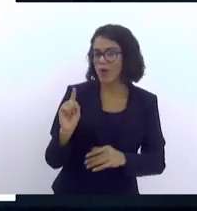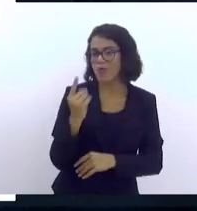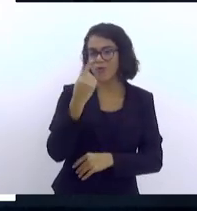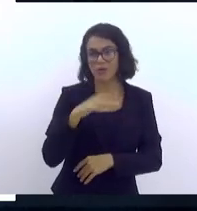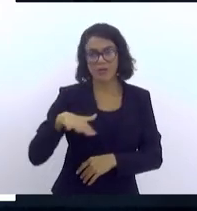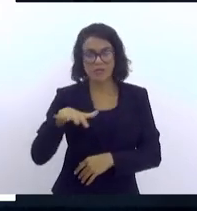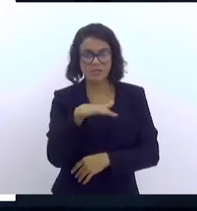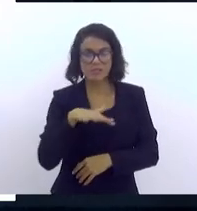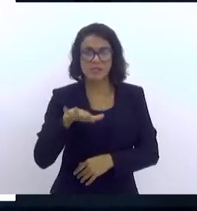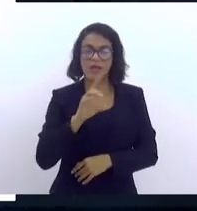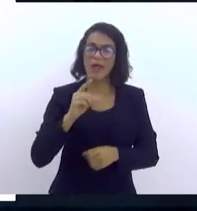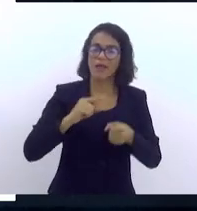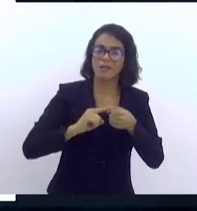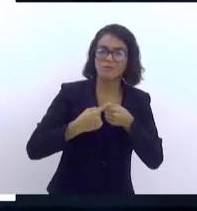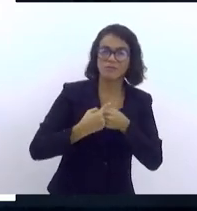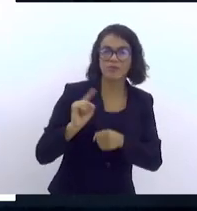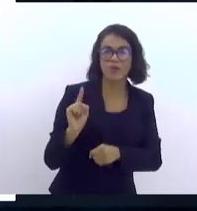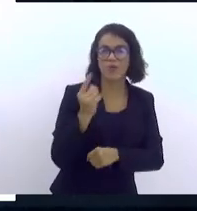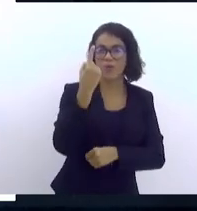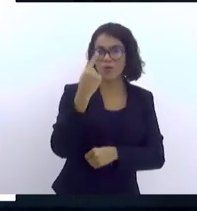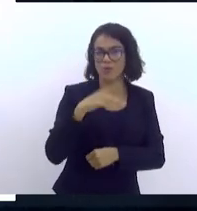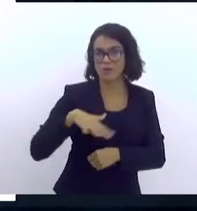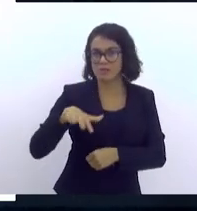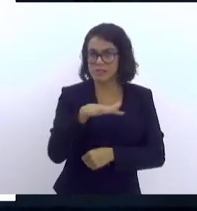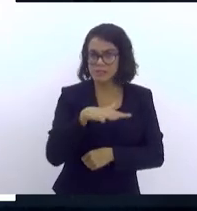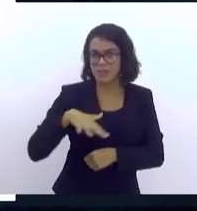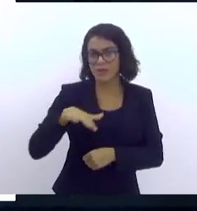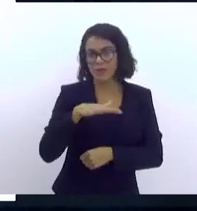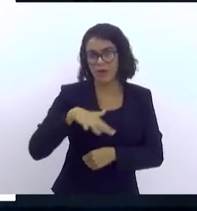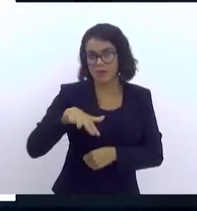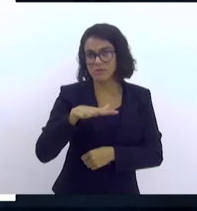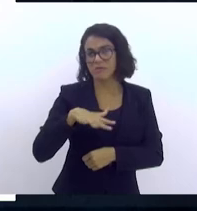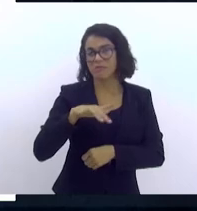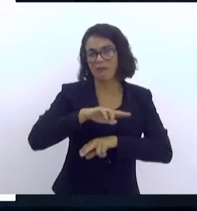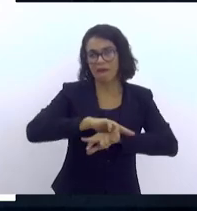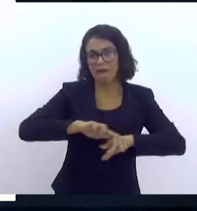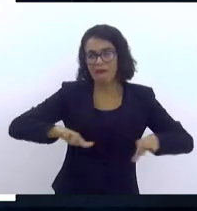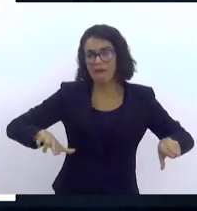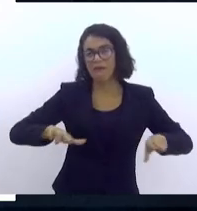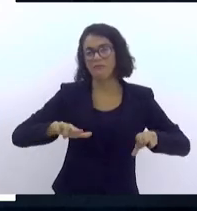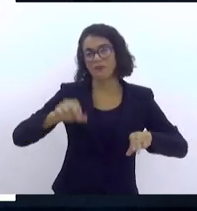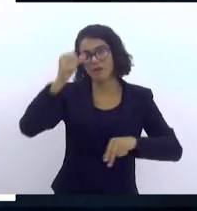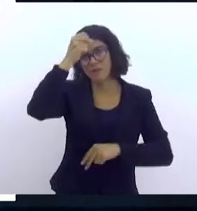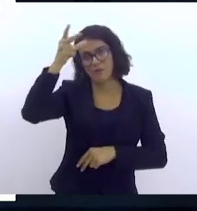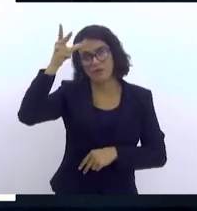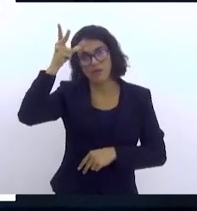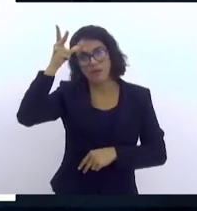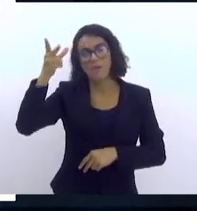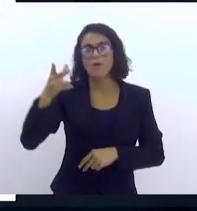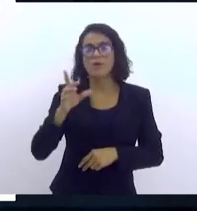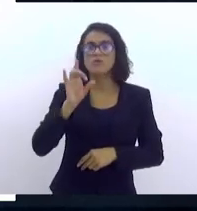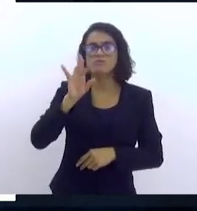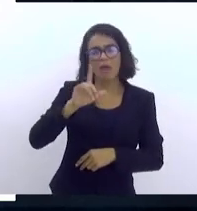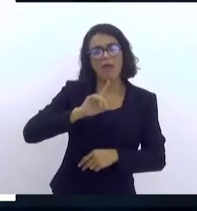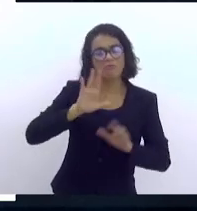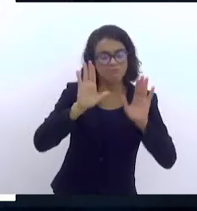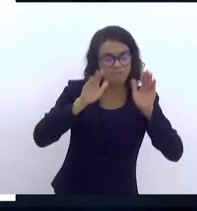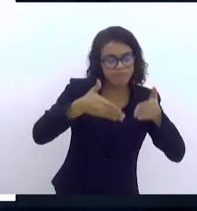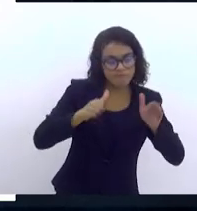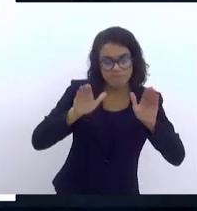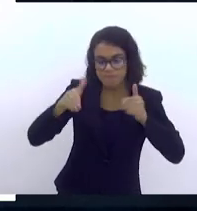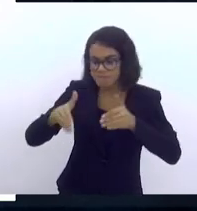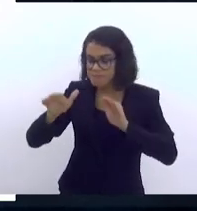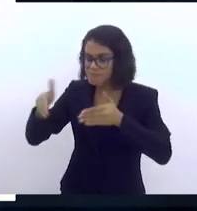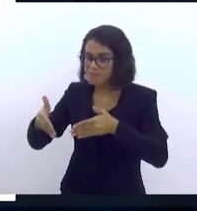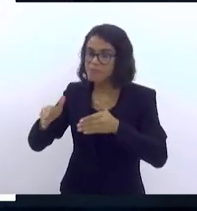cada município e aqui tem representantes de diferentes municípios cada município também tem suas especificidades